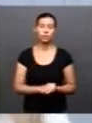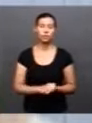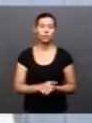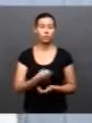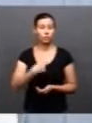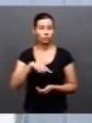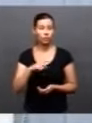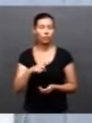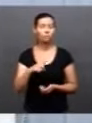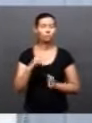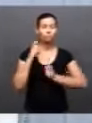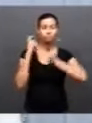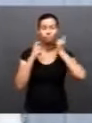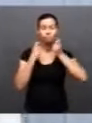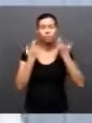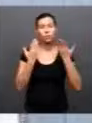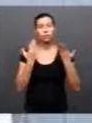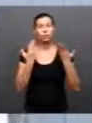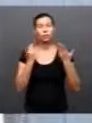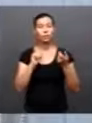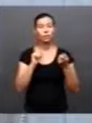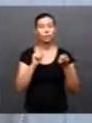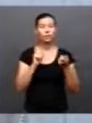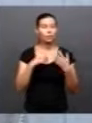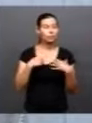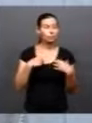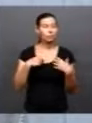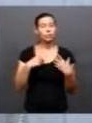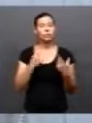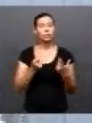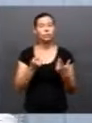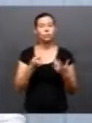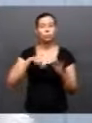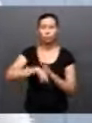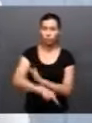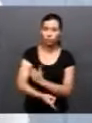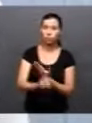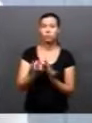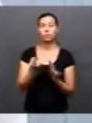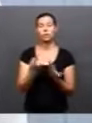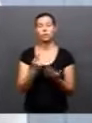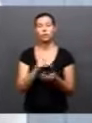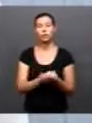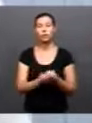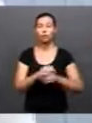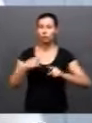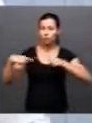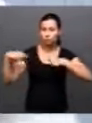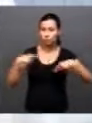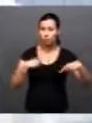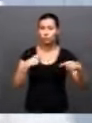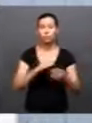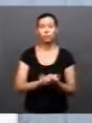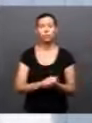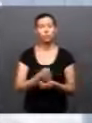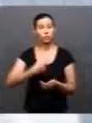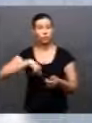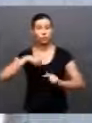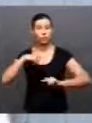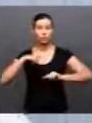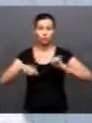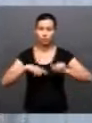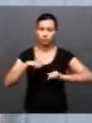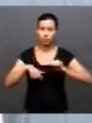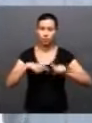nós carregamos essa inquietação de aprofundar esse debate com os nossos colegas pesquisadores. Uhum. Nós trabalhamos nessa